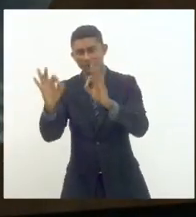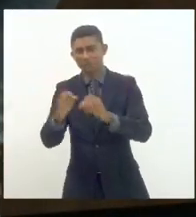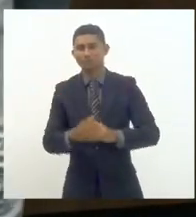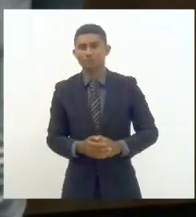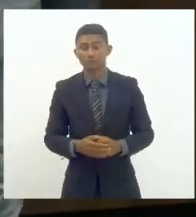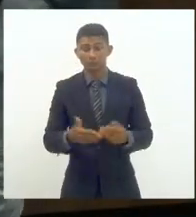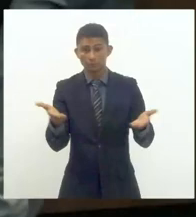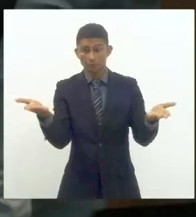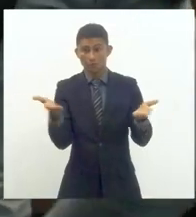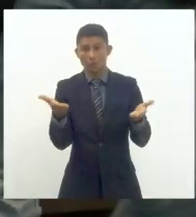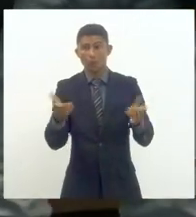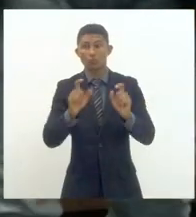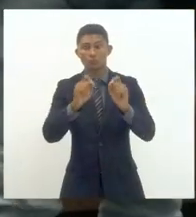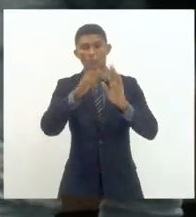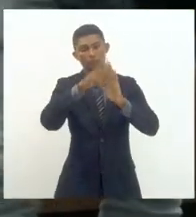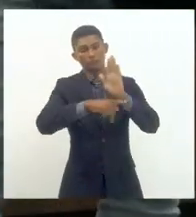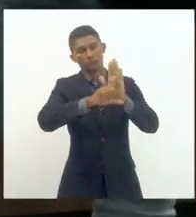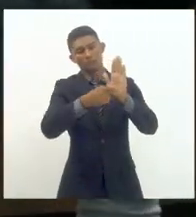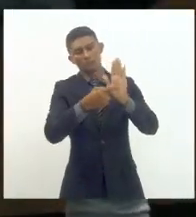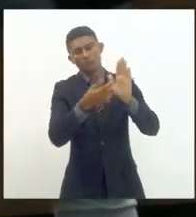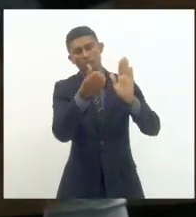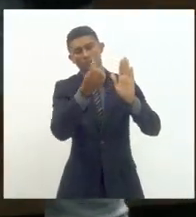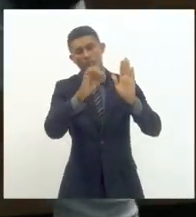que hoje a aprovação desse PL